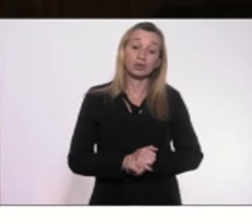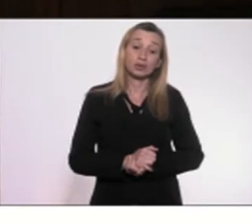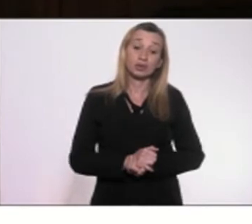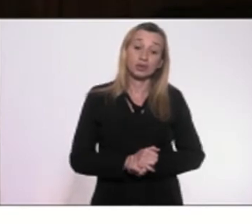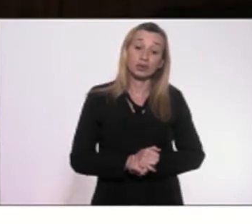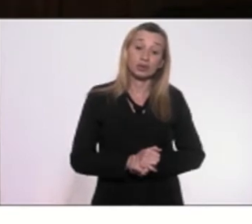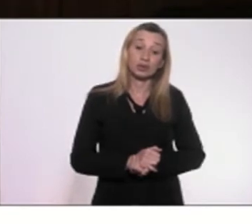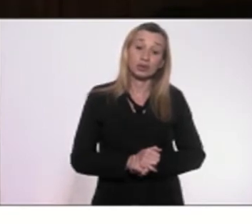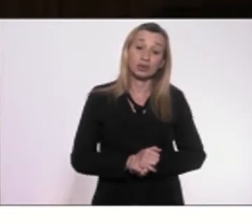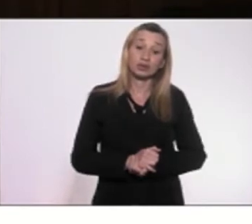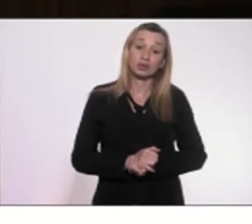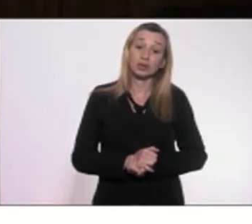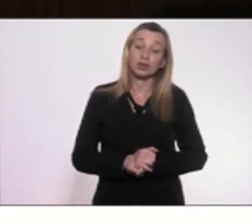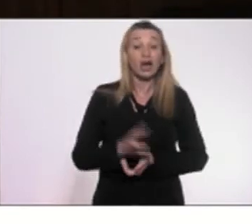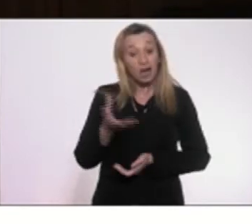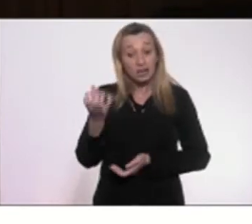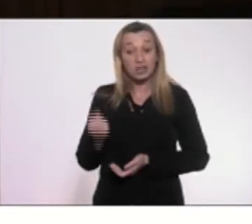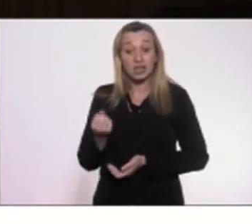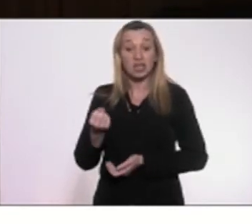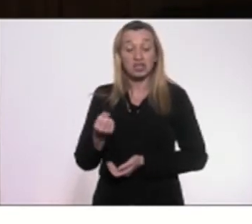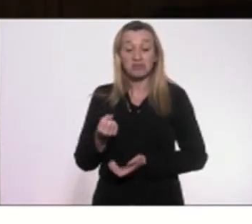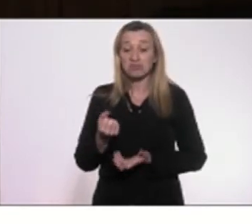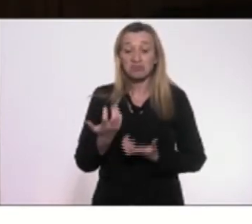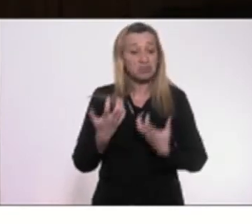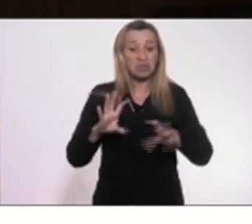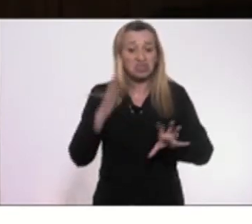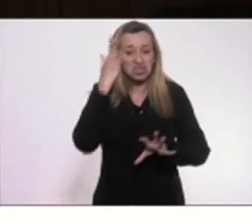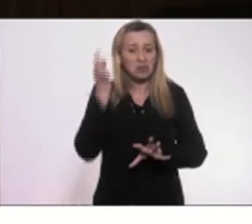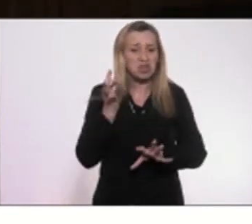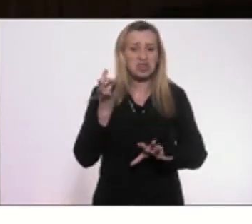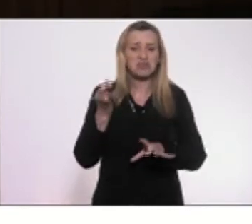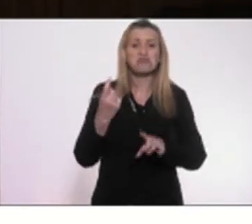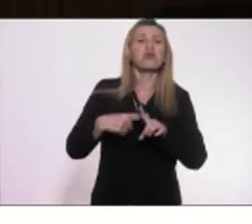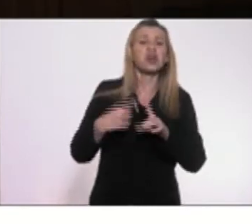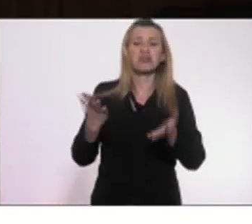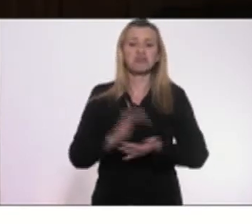sequer saber por quê.